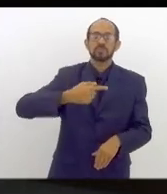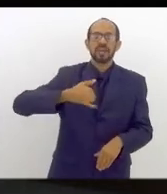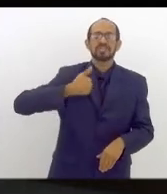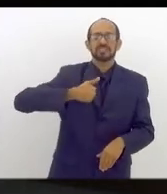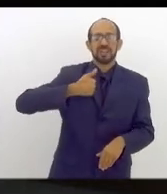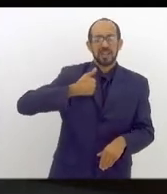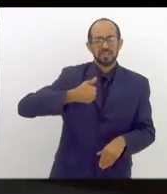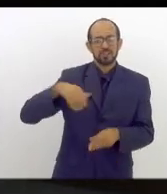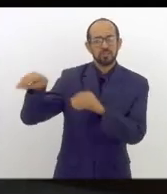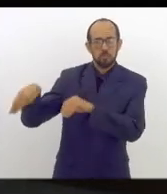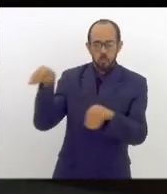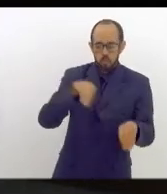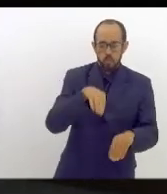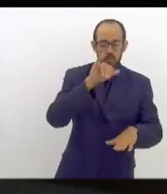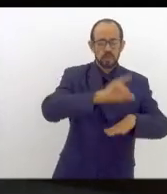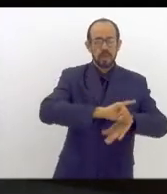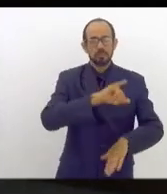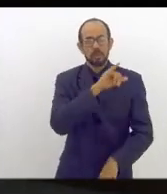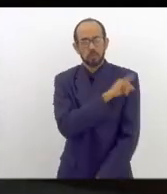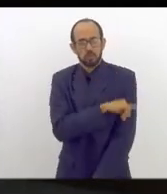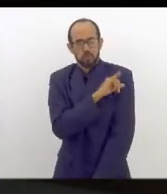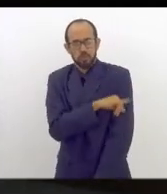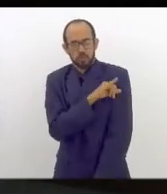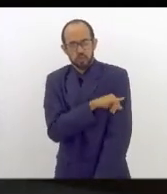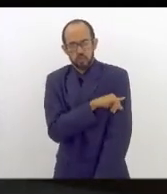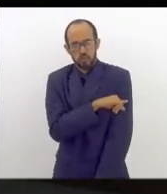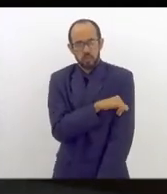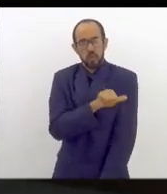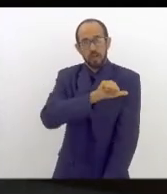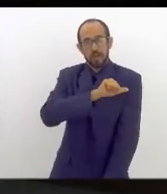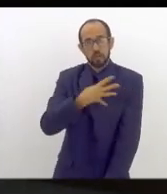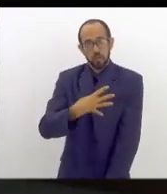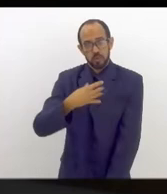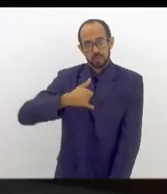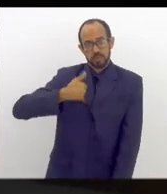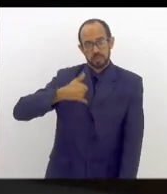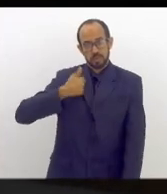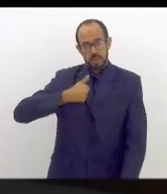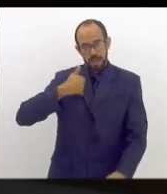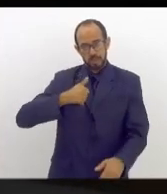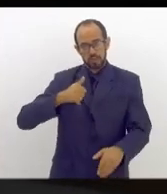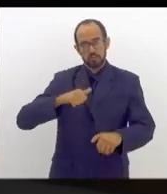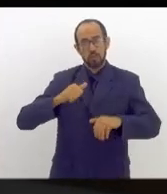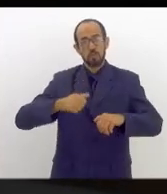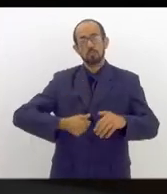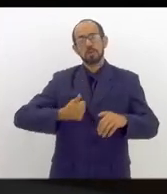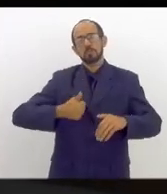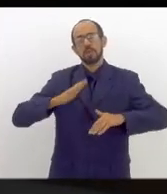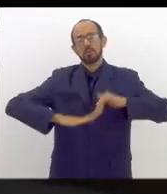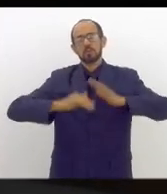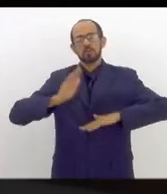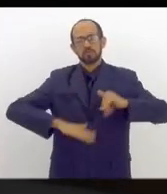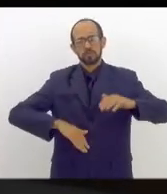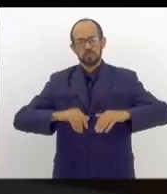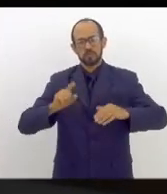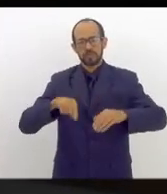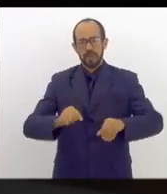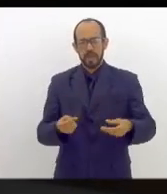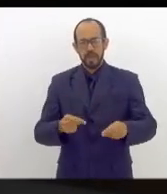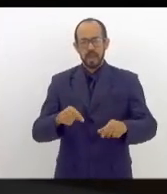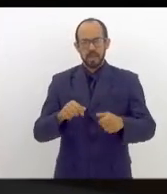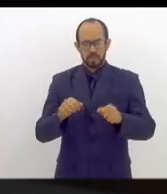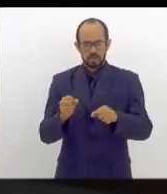Cidade do Rio de Janeiro local em que com 14 anos exerceu sua primeira profissão empalhador de cadeiras